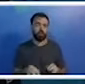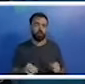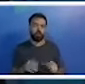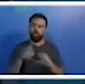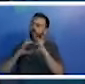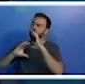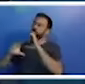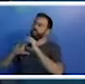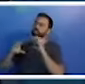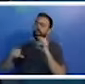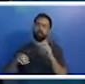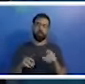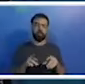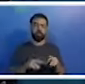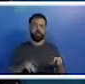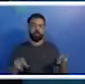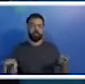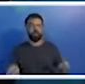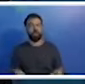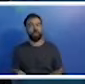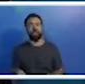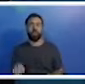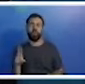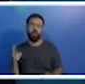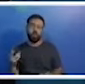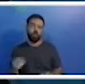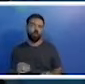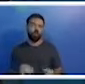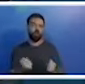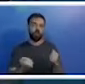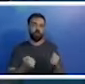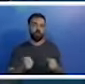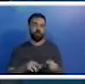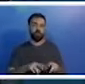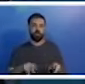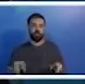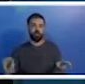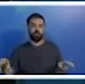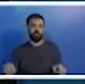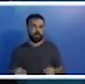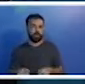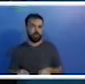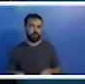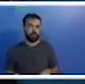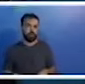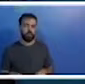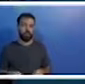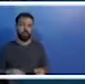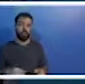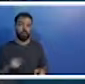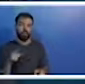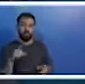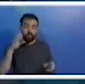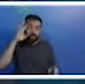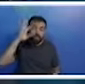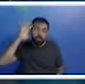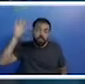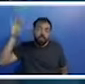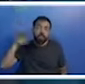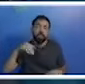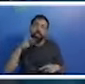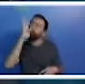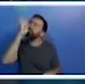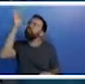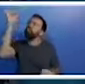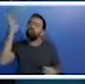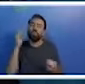comunicação E tantas outras Então agora vocês vão imaginar como seriam essas invenções como será que elas serão modificadas vocês vão